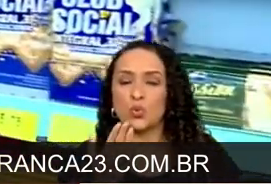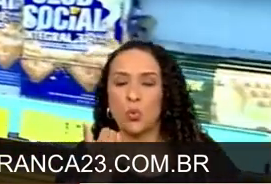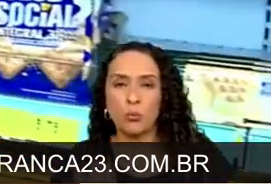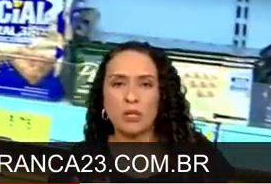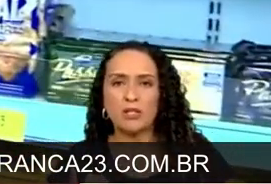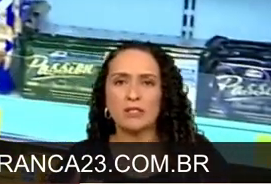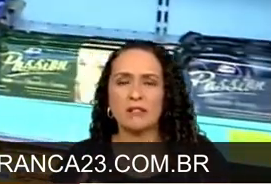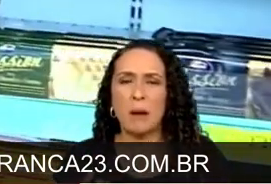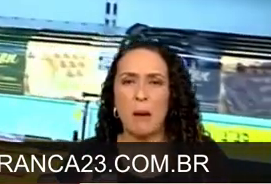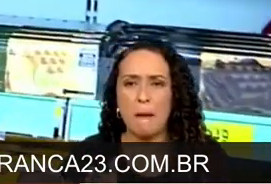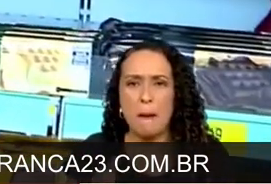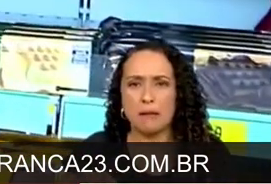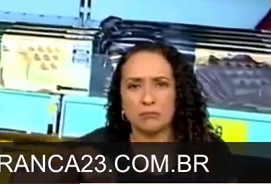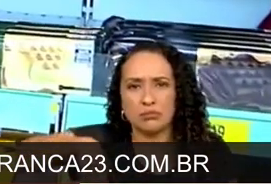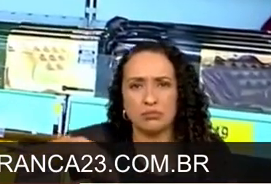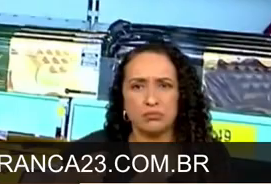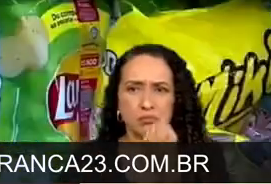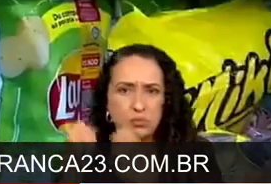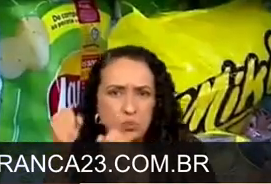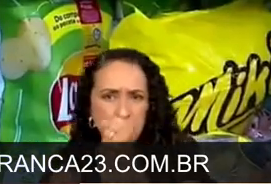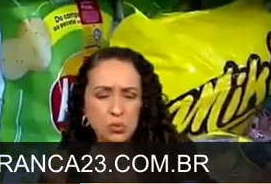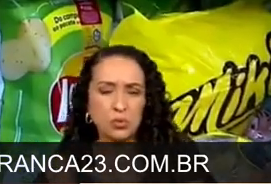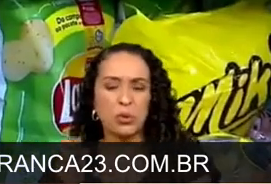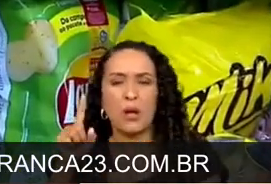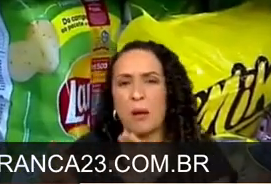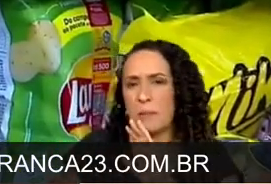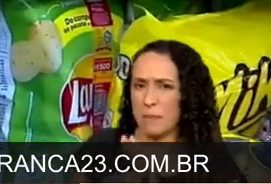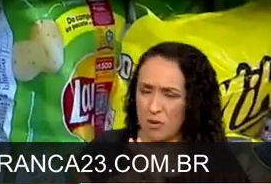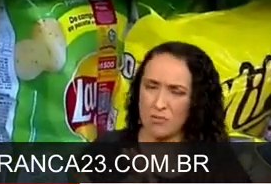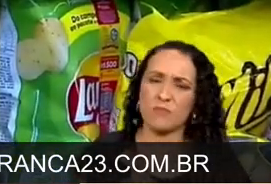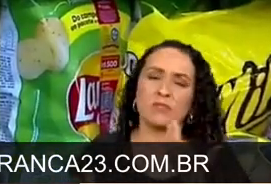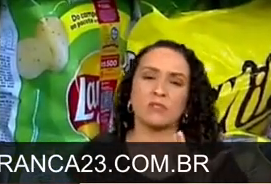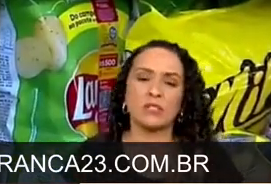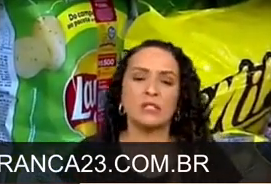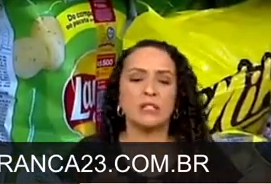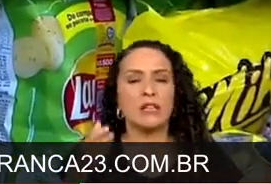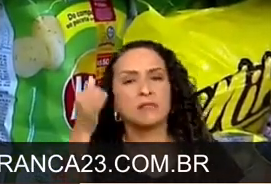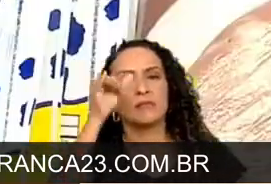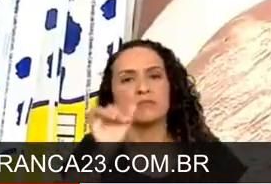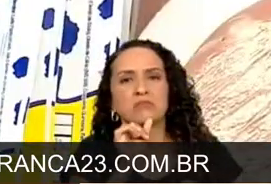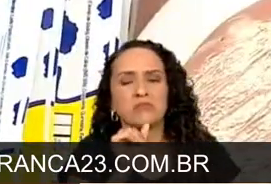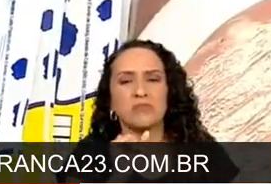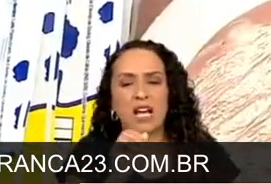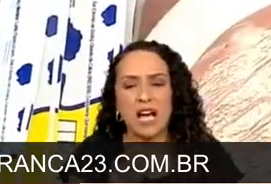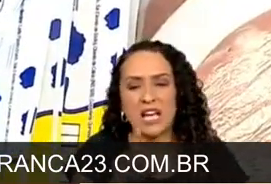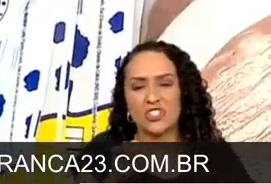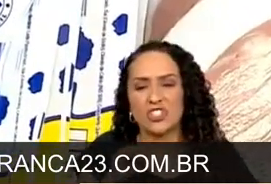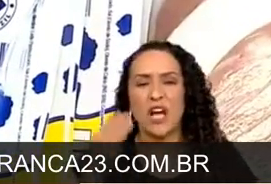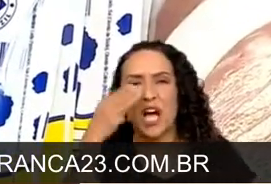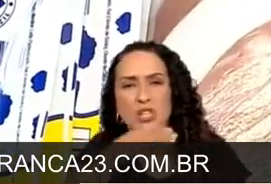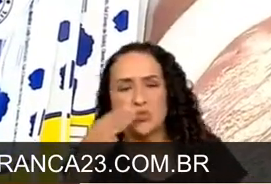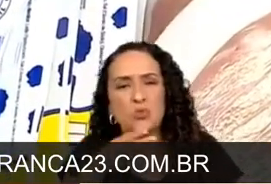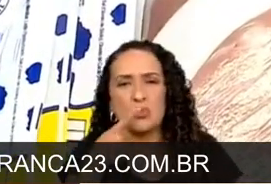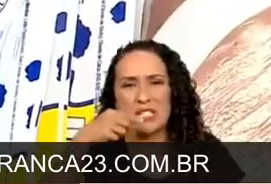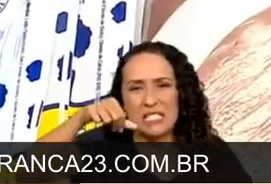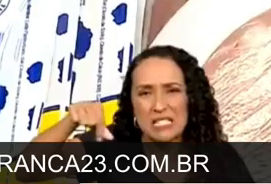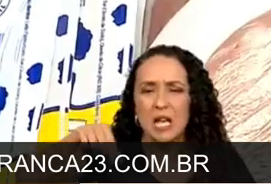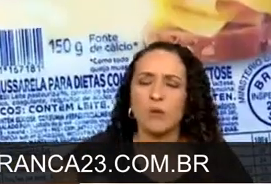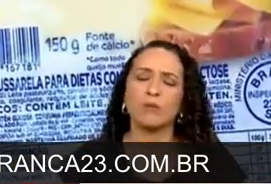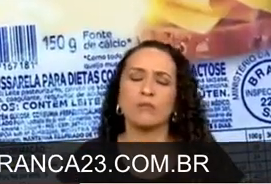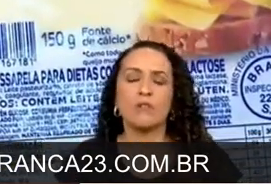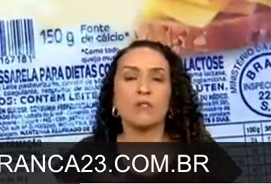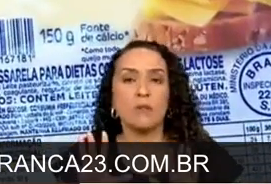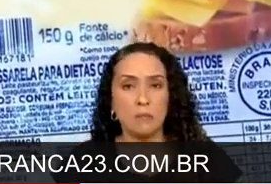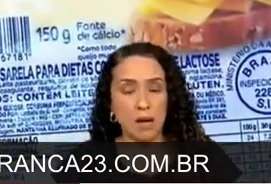chamados ultraprocessados, produtos industrializados com excesso de aditivos, açúcar e sal.